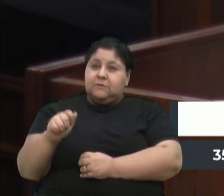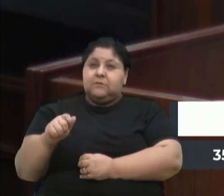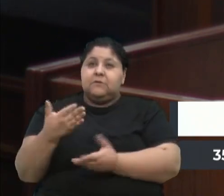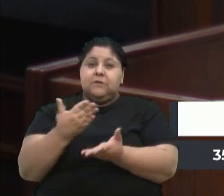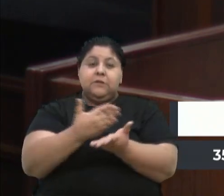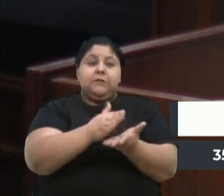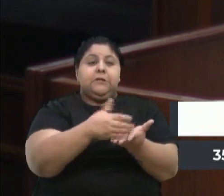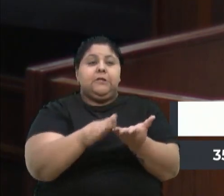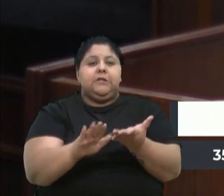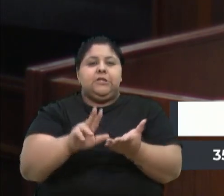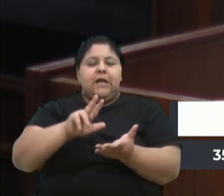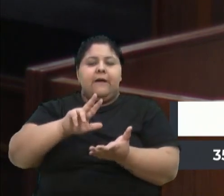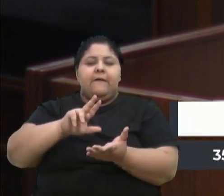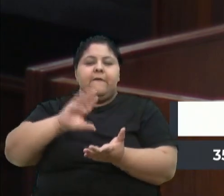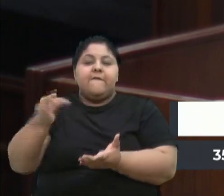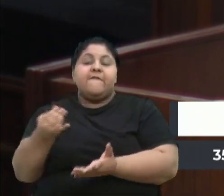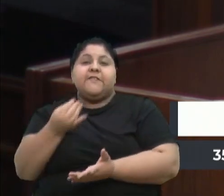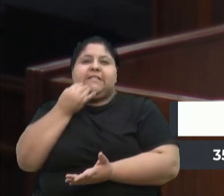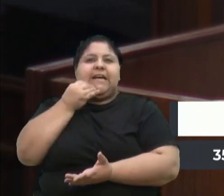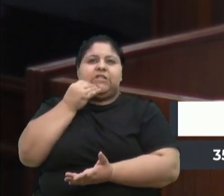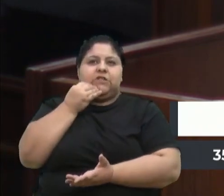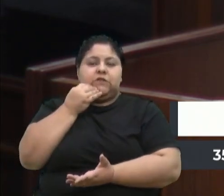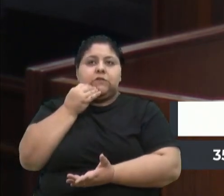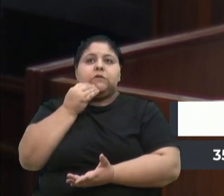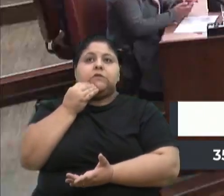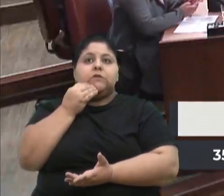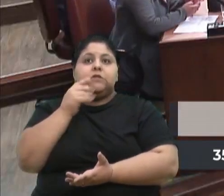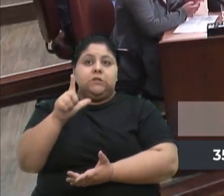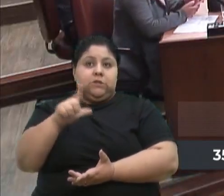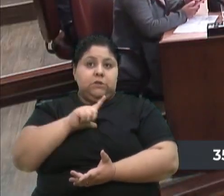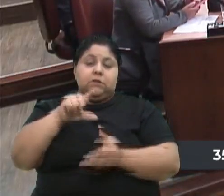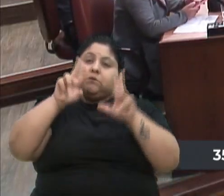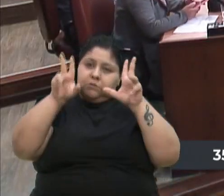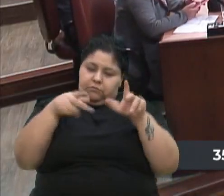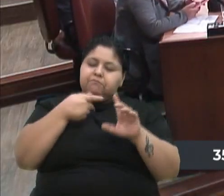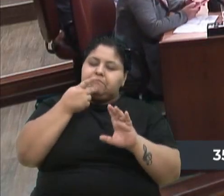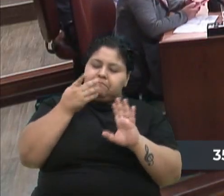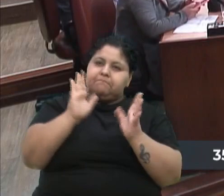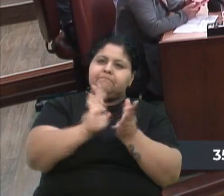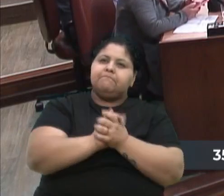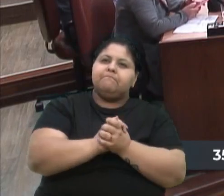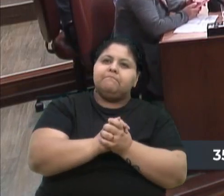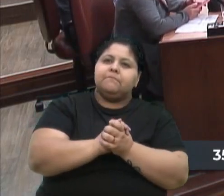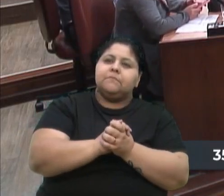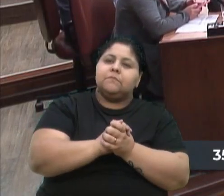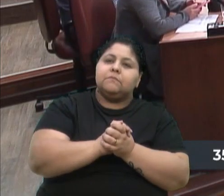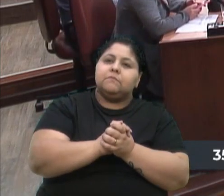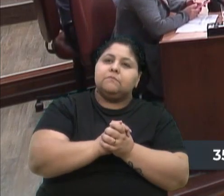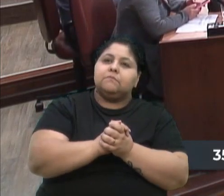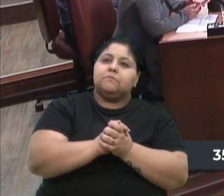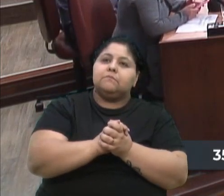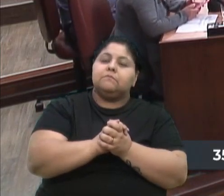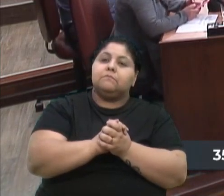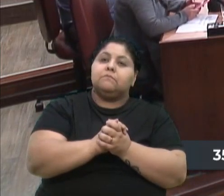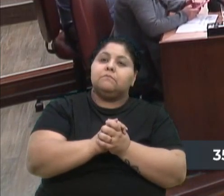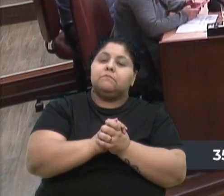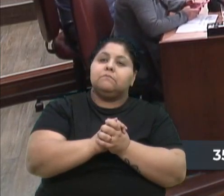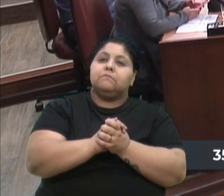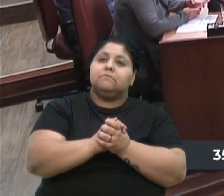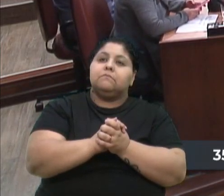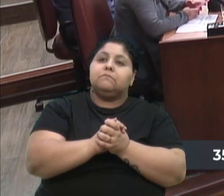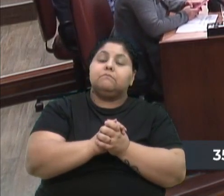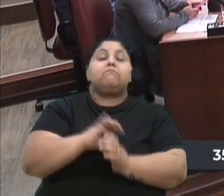proveito. Se a parte, vereadora Tati, eu tenho meu assunto para falar, mas... Obrigada, vereador Rafael. Acho que é importante a gente